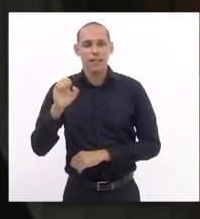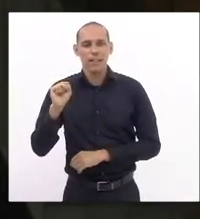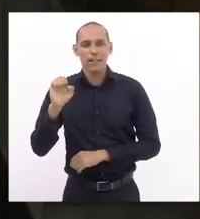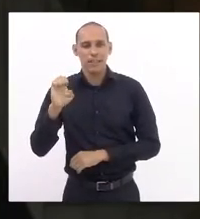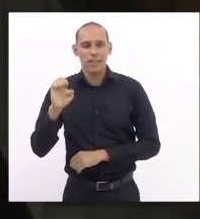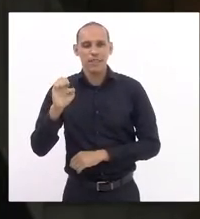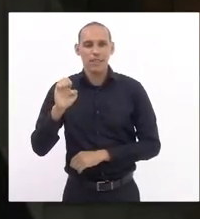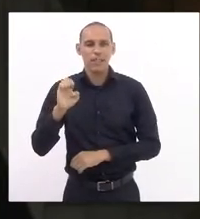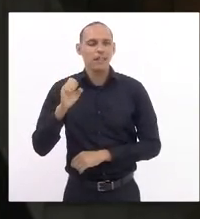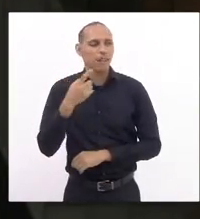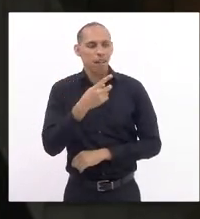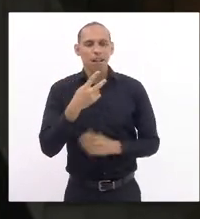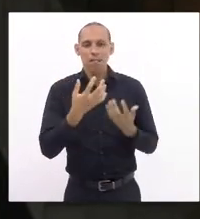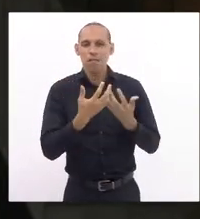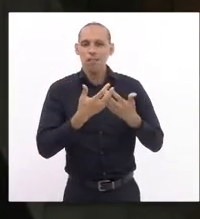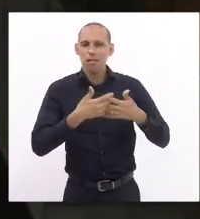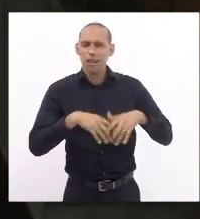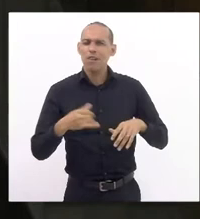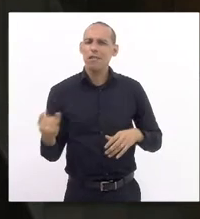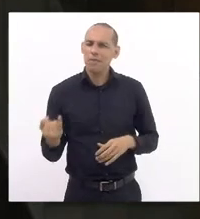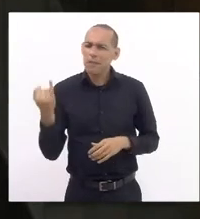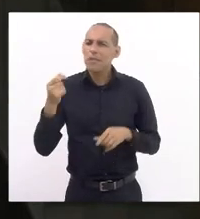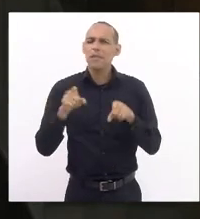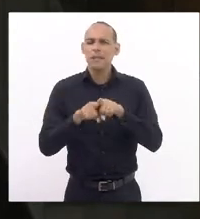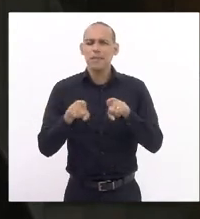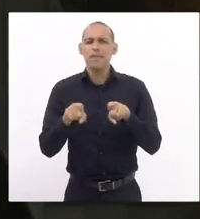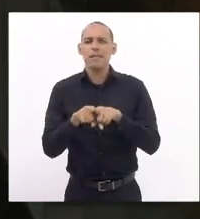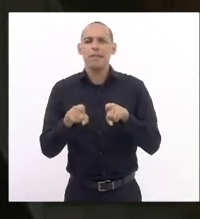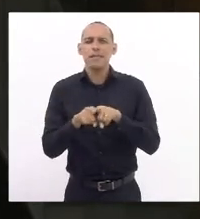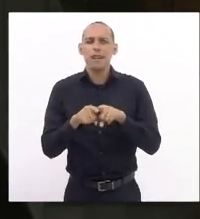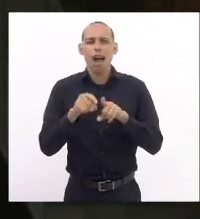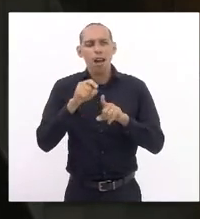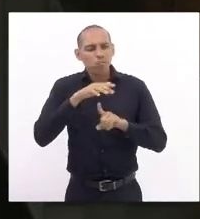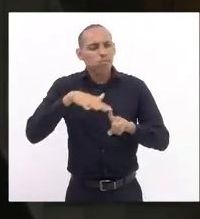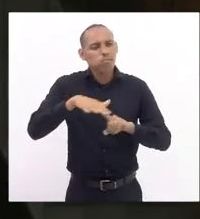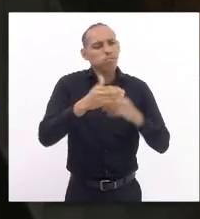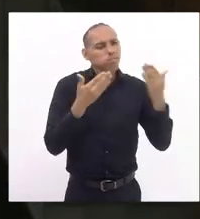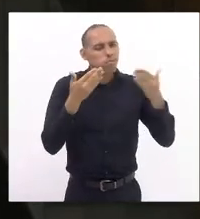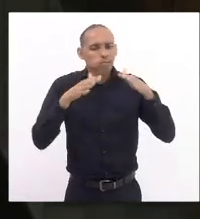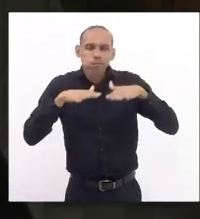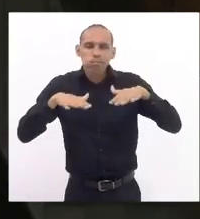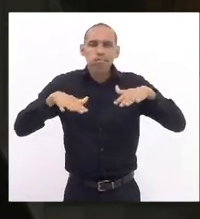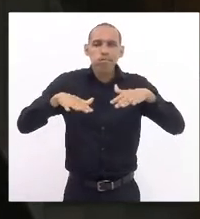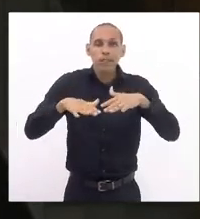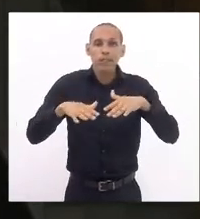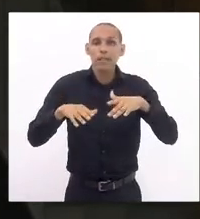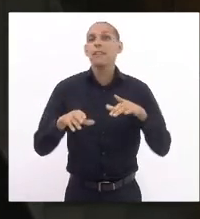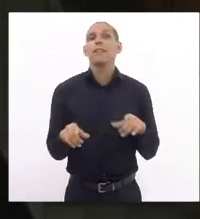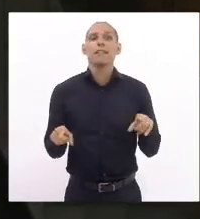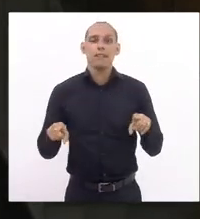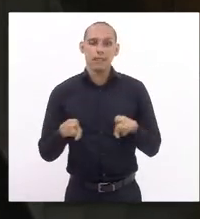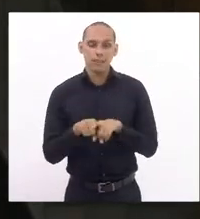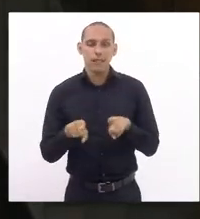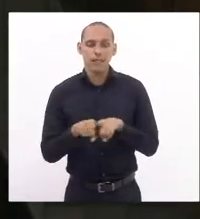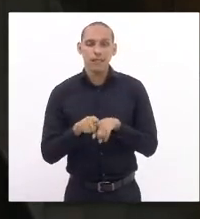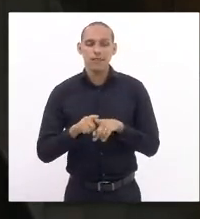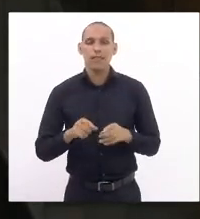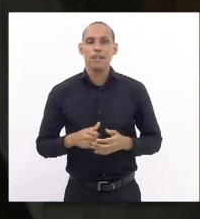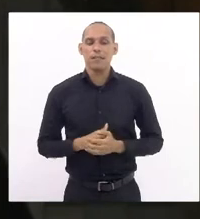papel muito importante nas ações assistenciais. E estivemos